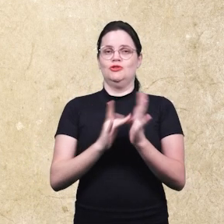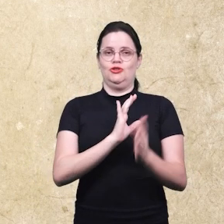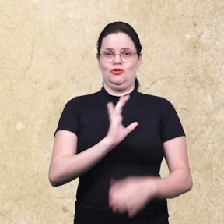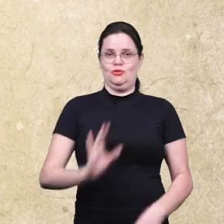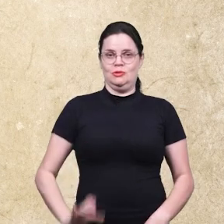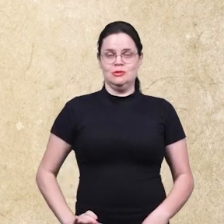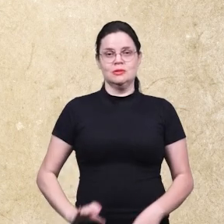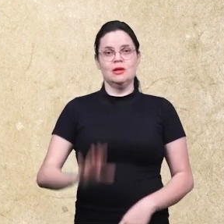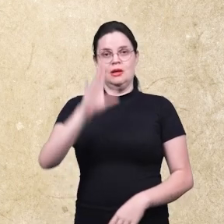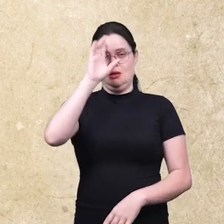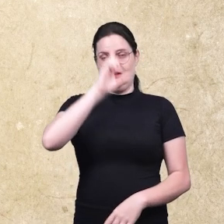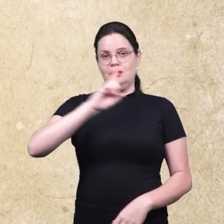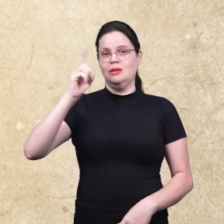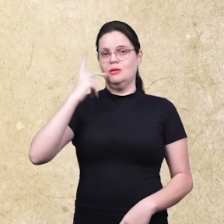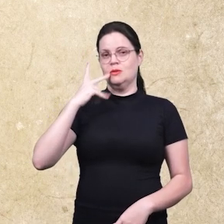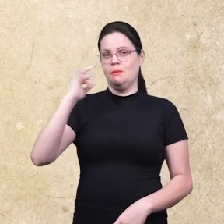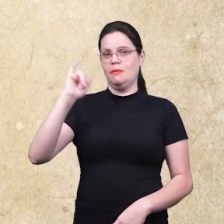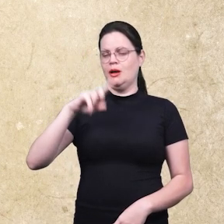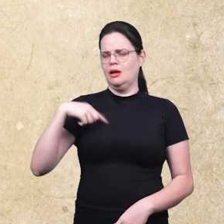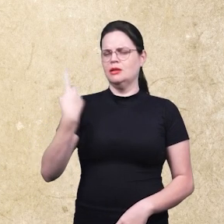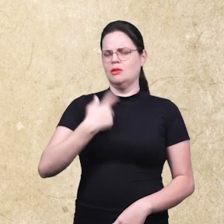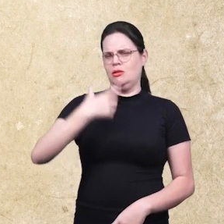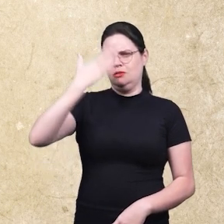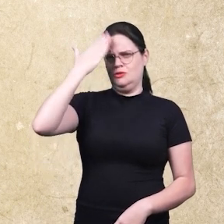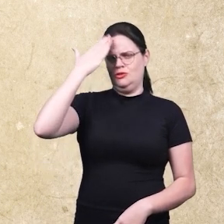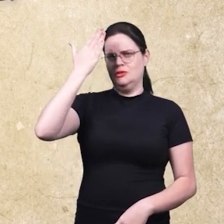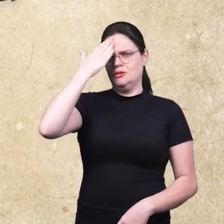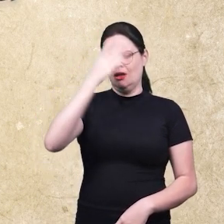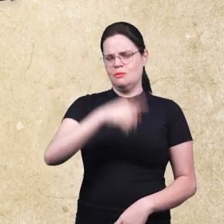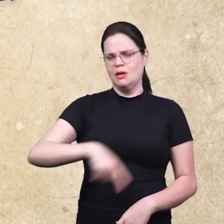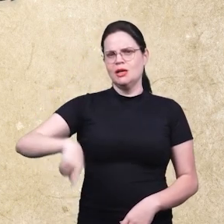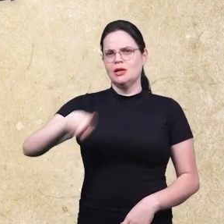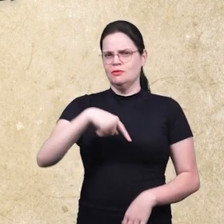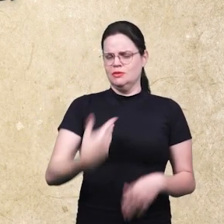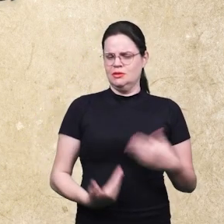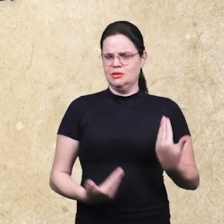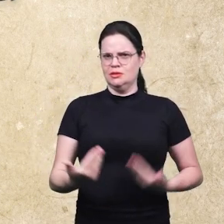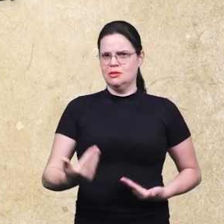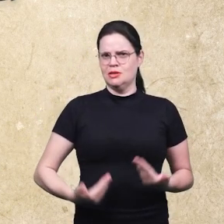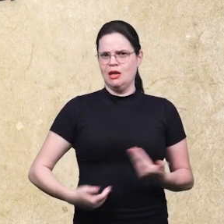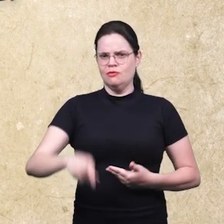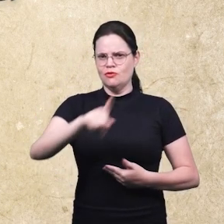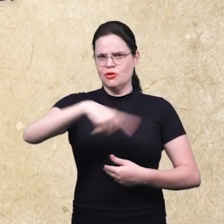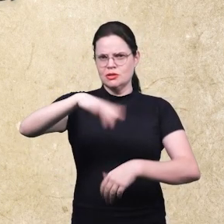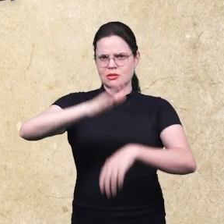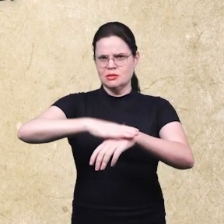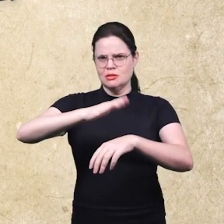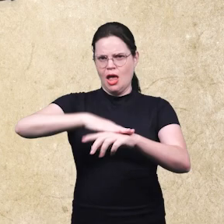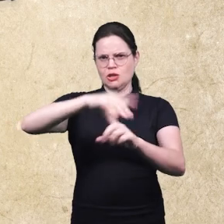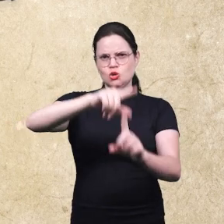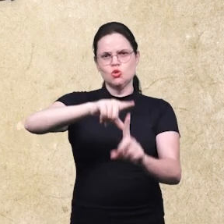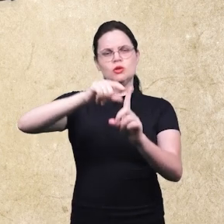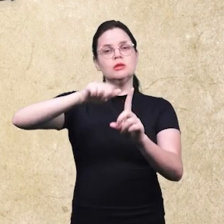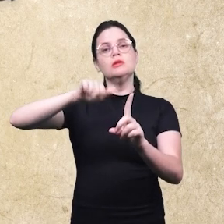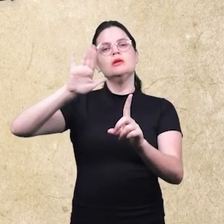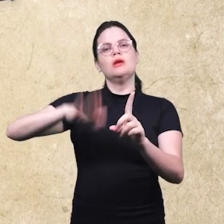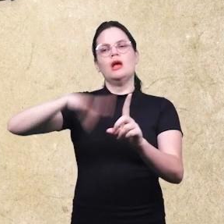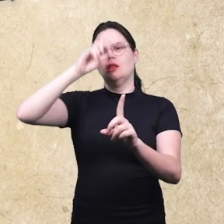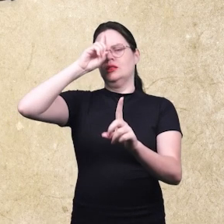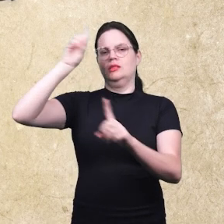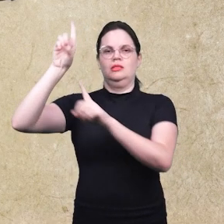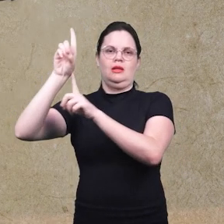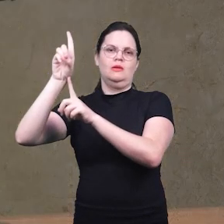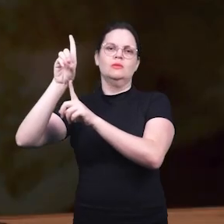diante do nosso Deus e Pai, sabendo, amados irmãos, que a vossa eleição é